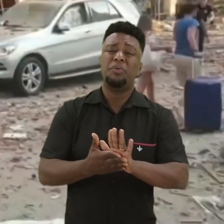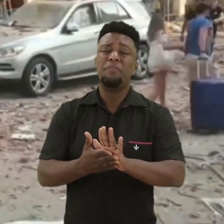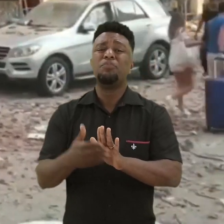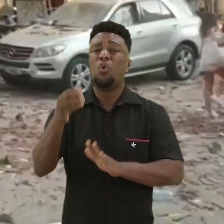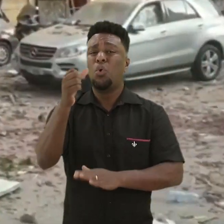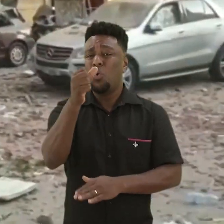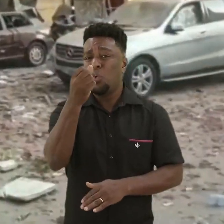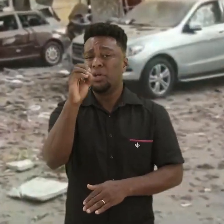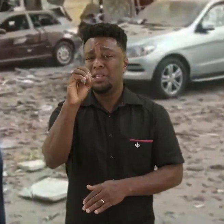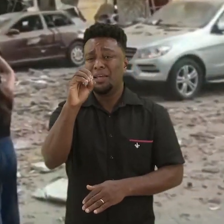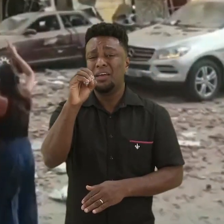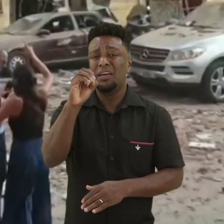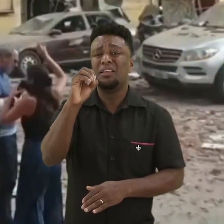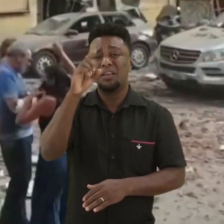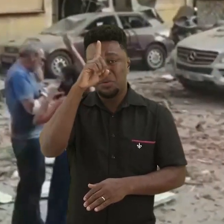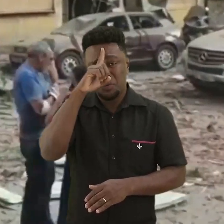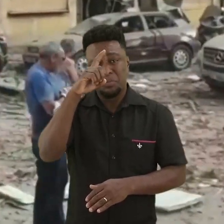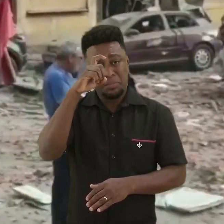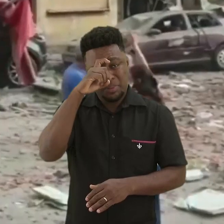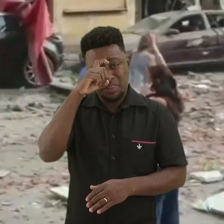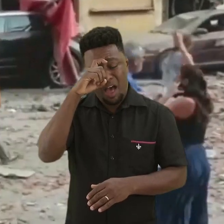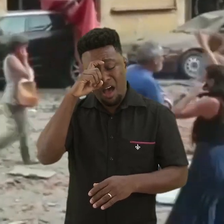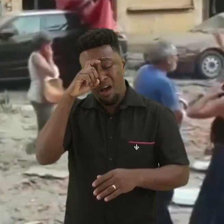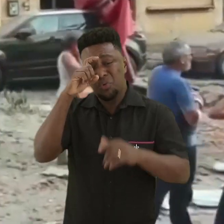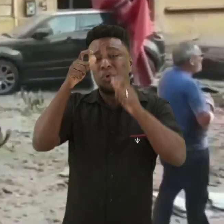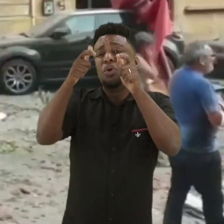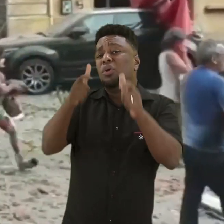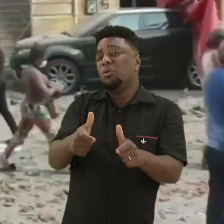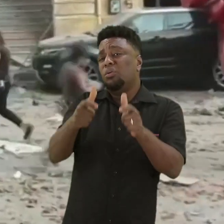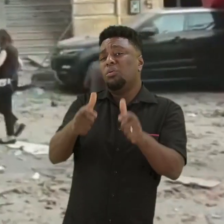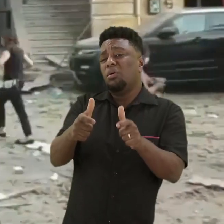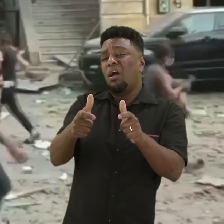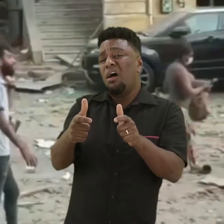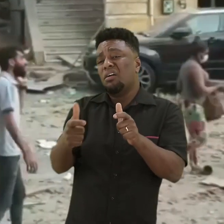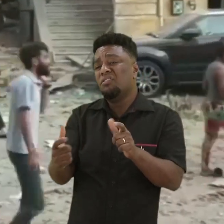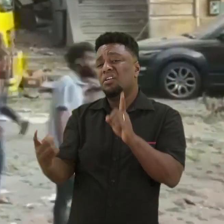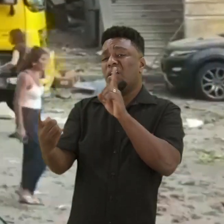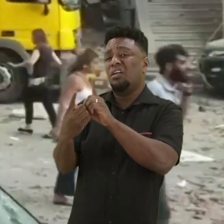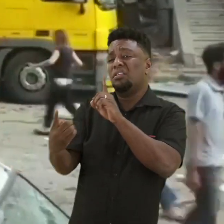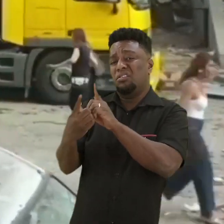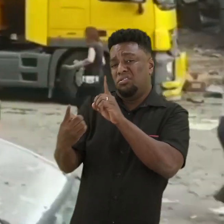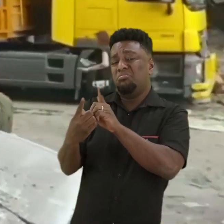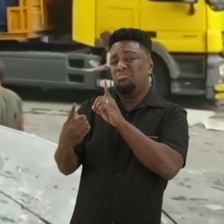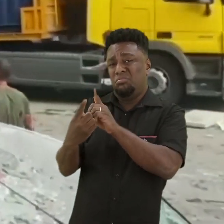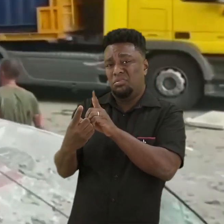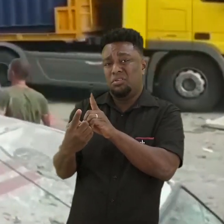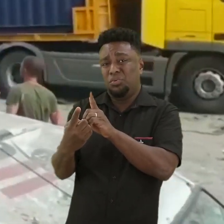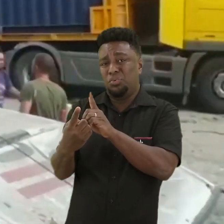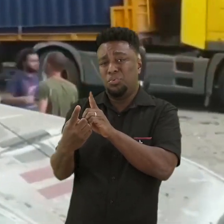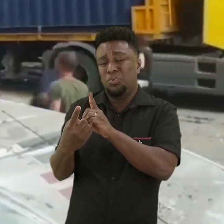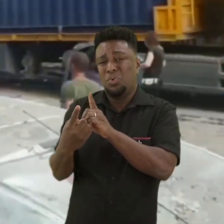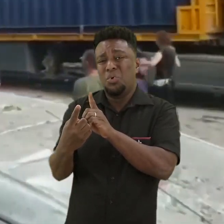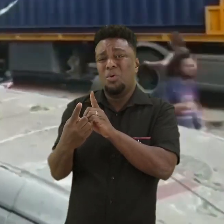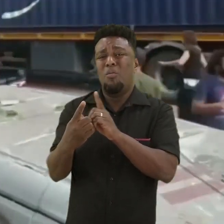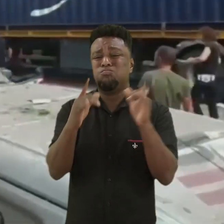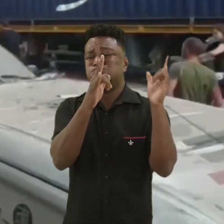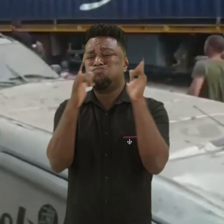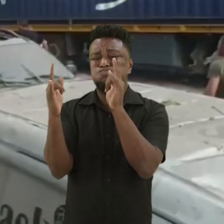aproximadamente 80 estabelecimentos de saúde, entre hospitais e postos de atendimento primário, cuja